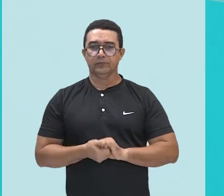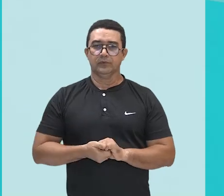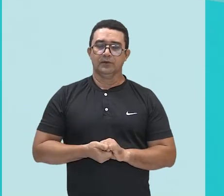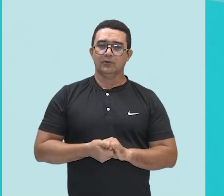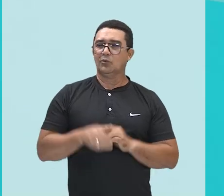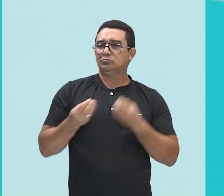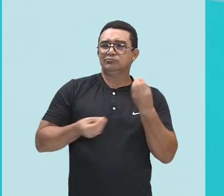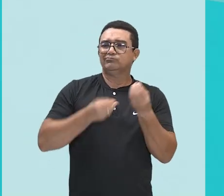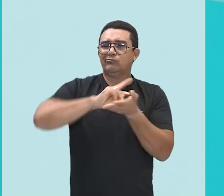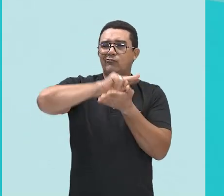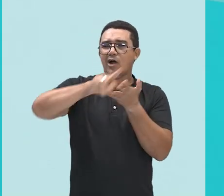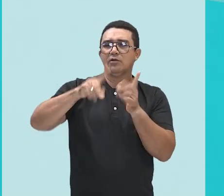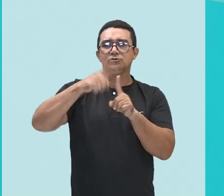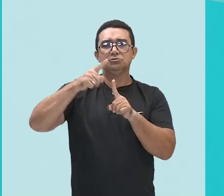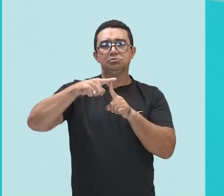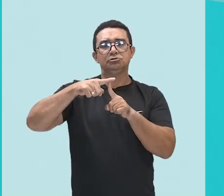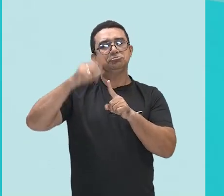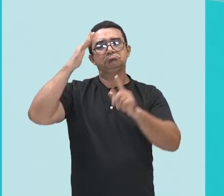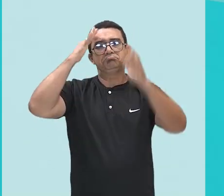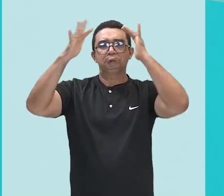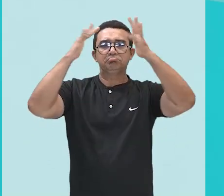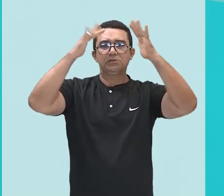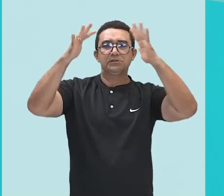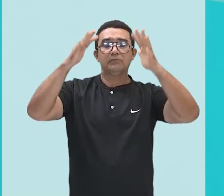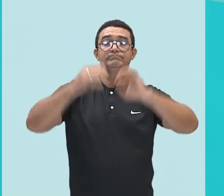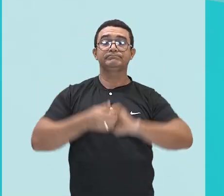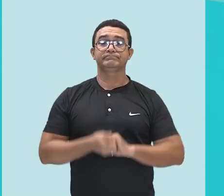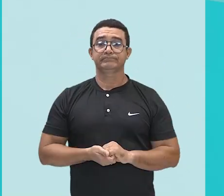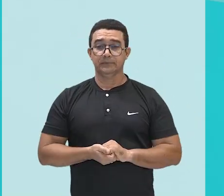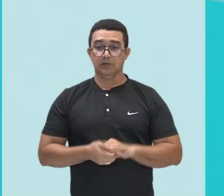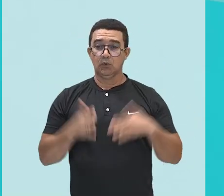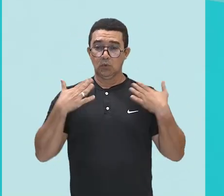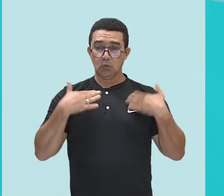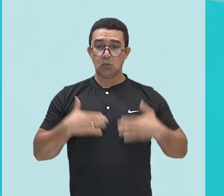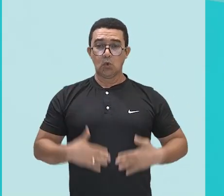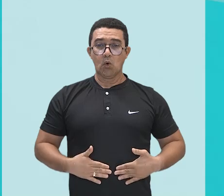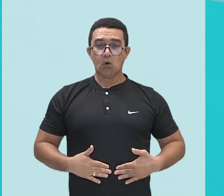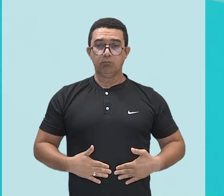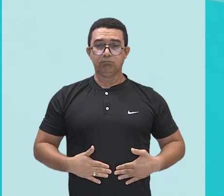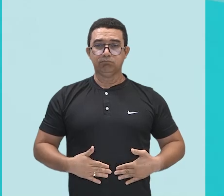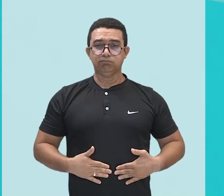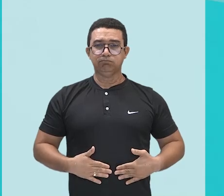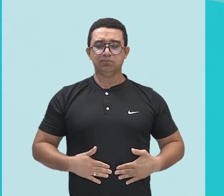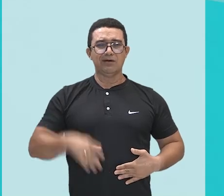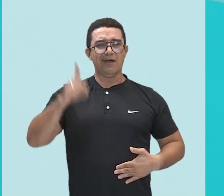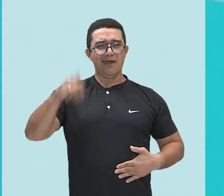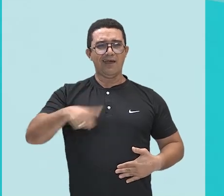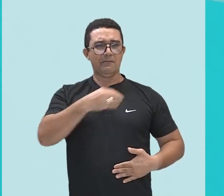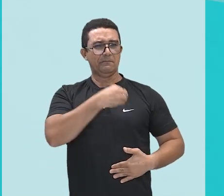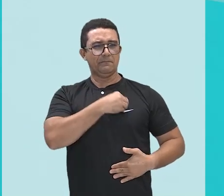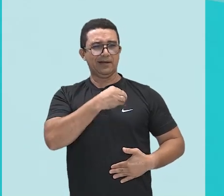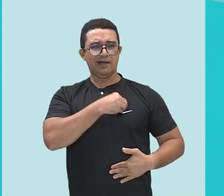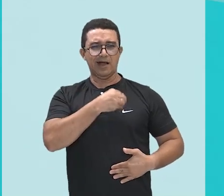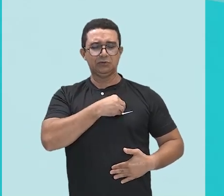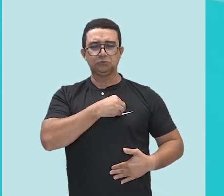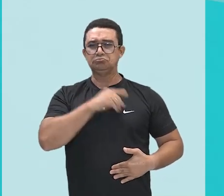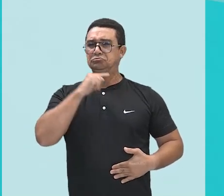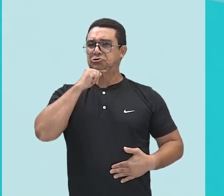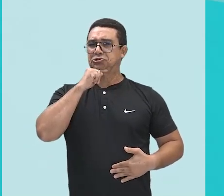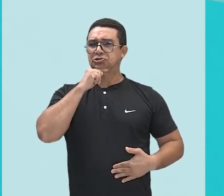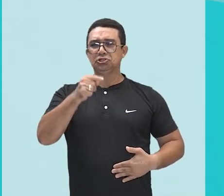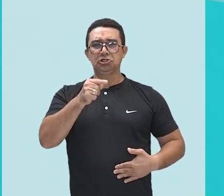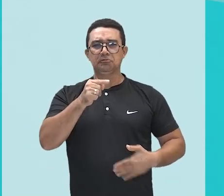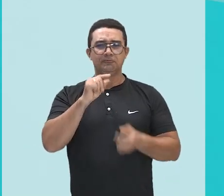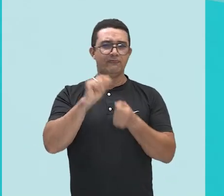de pensar e colocou o seguinte: o corpo é pecado, né? É um caminho do pecado, então ninguém vai fazer mais